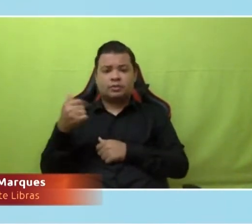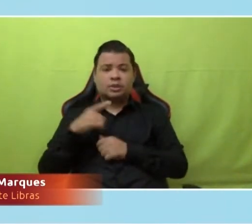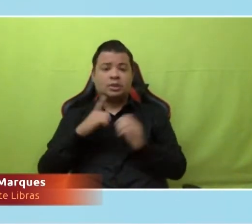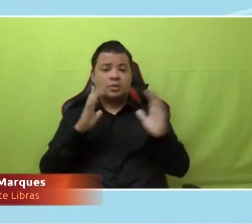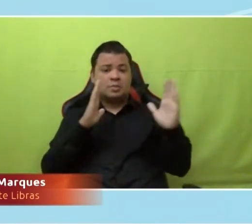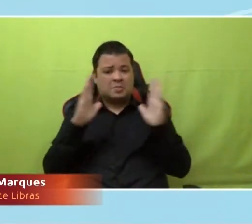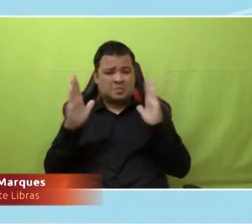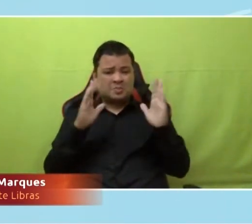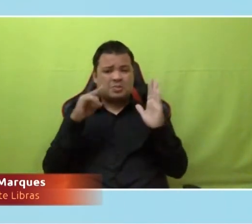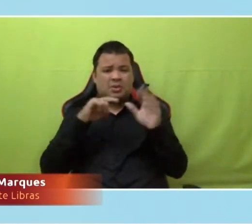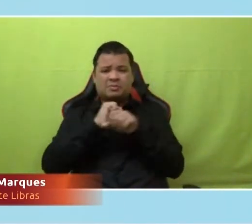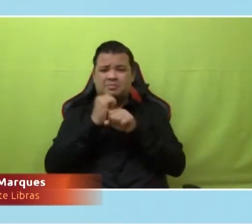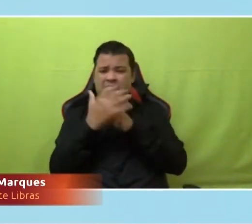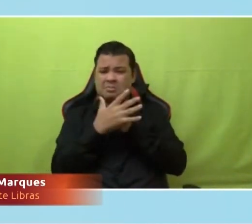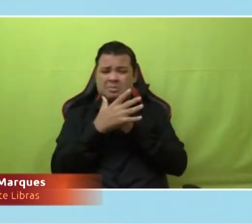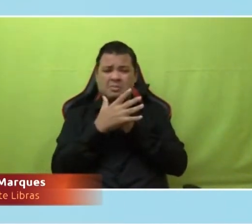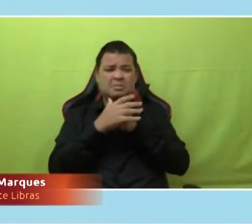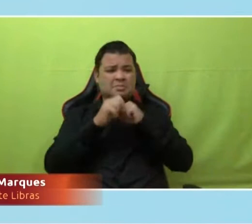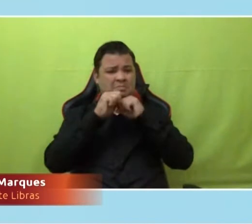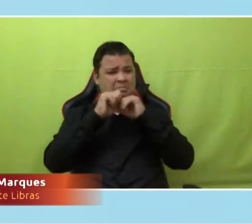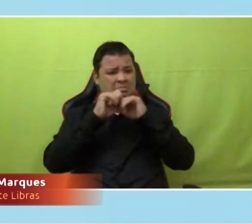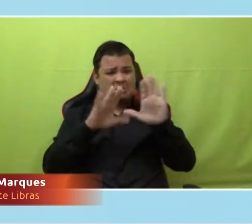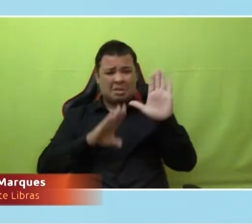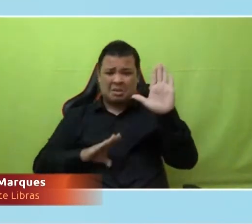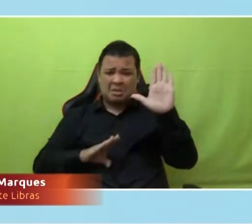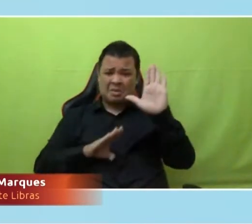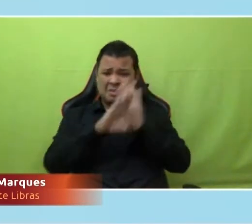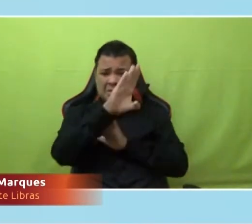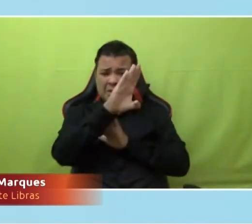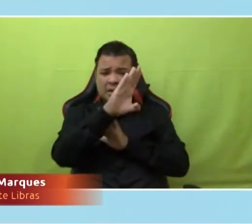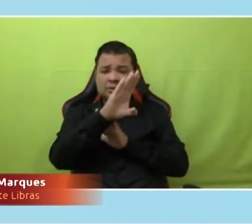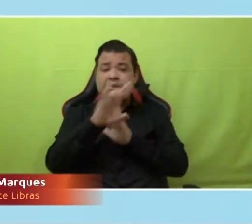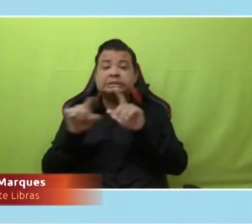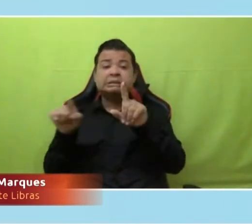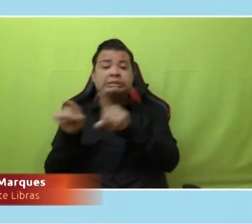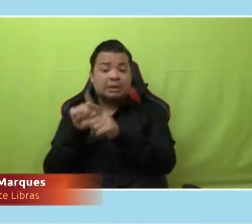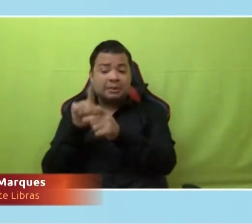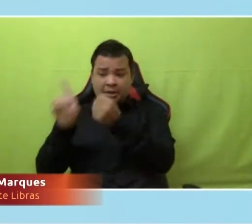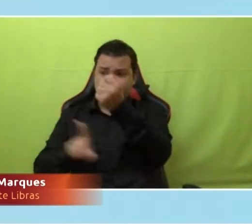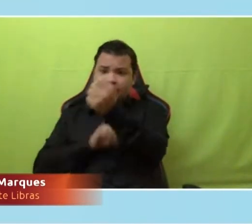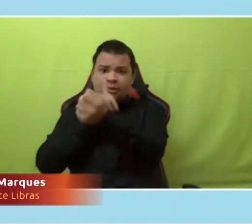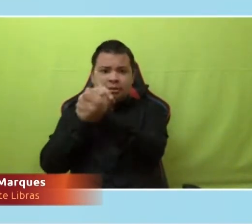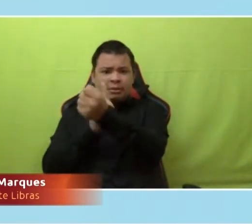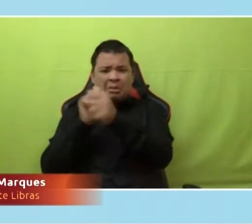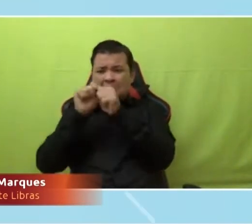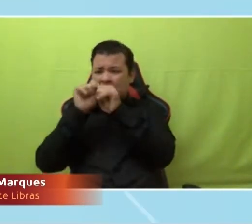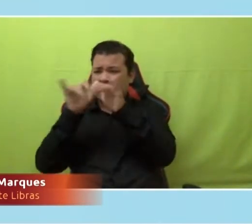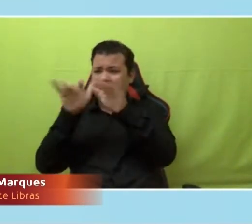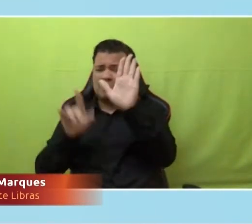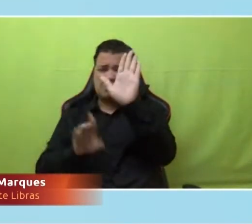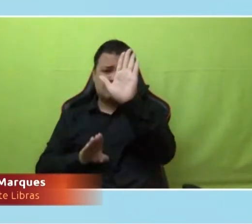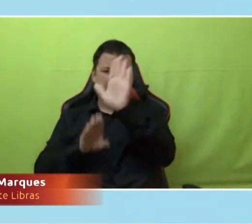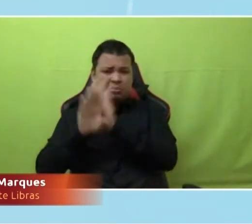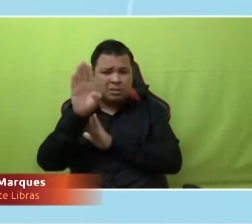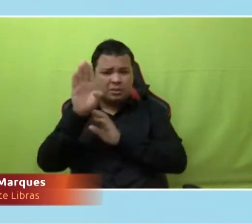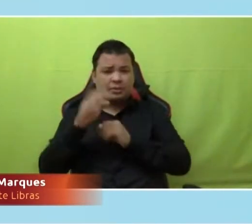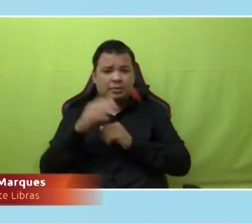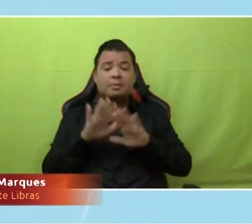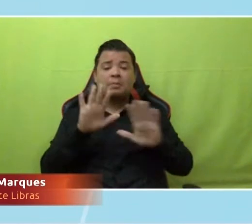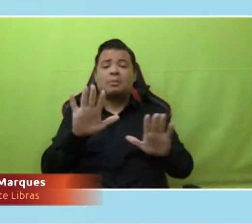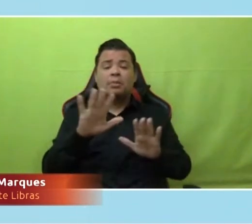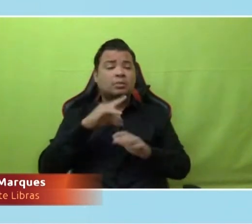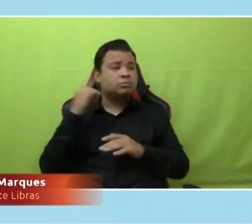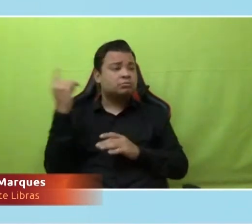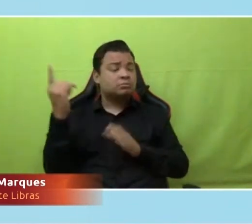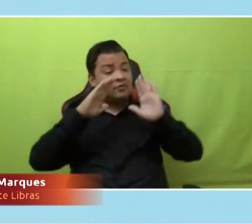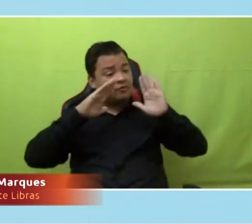de Covid-19 coincidiu com esse período de maior transmissão de dengue também. Mas, basicamente, todo o foco estava voltado para a Covid,